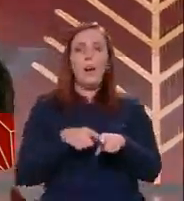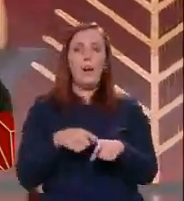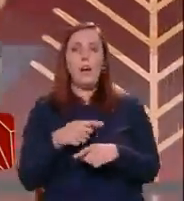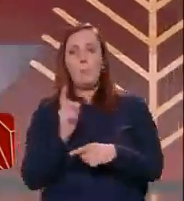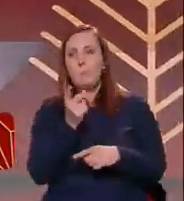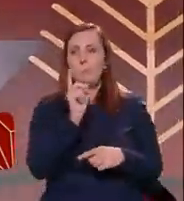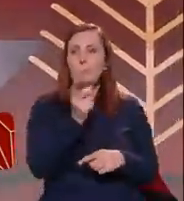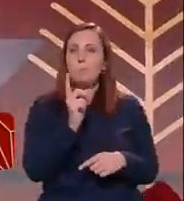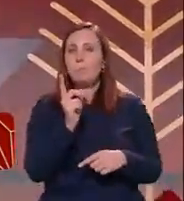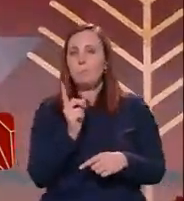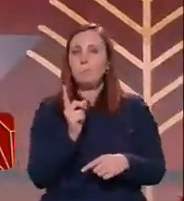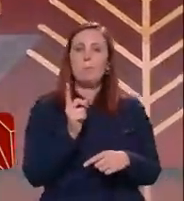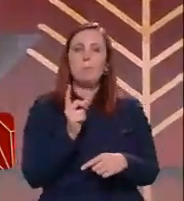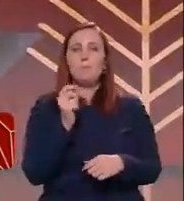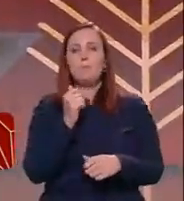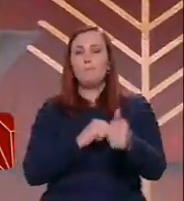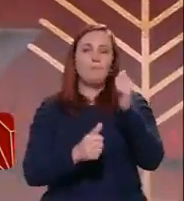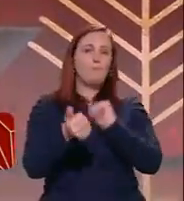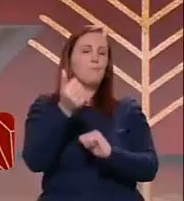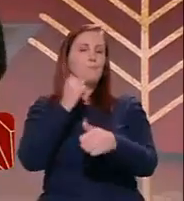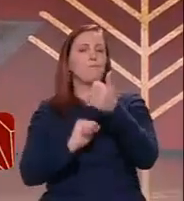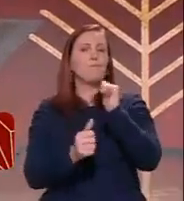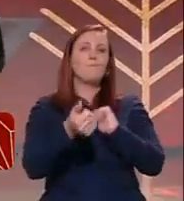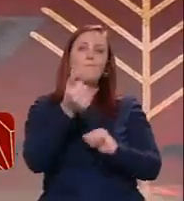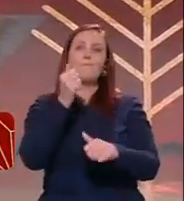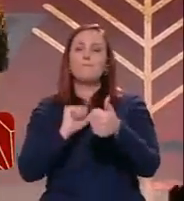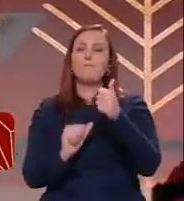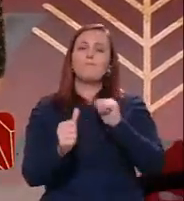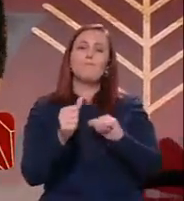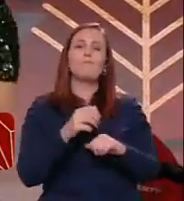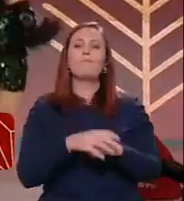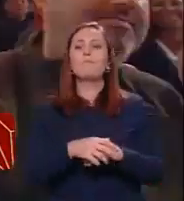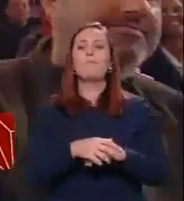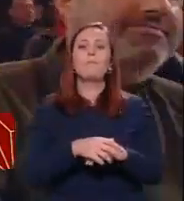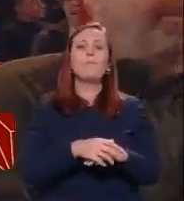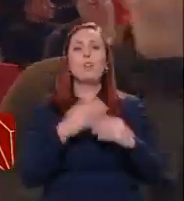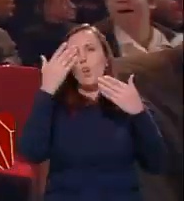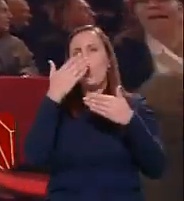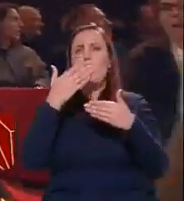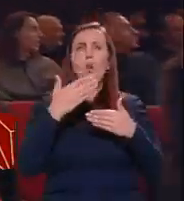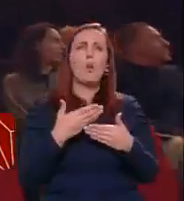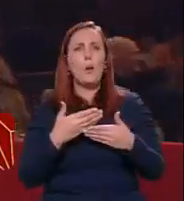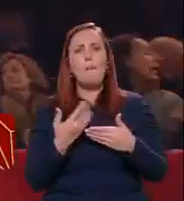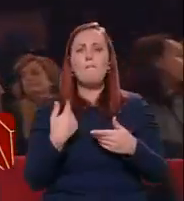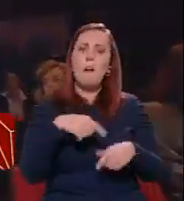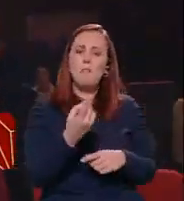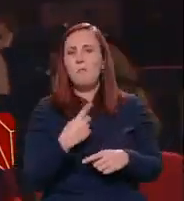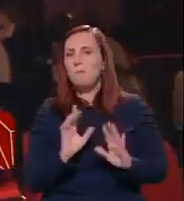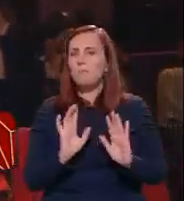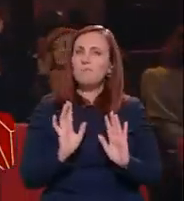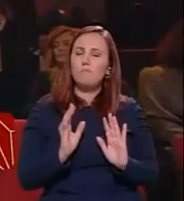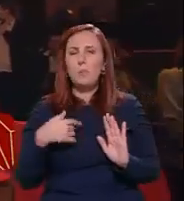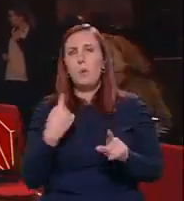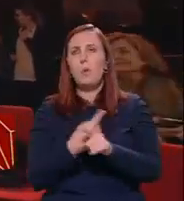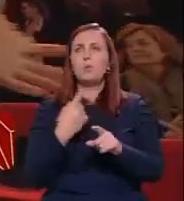cambalacho, não bota acima e bota abaixo. Só uma noite vai, não vai, não acho